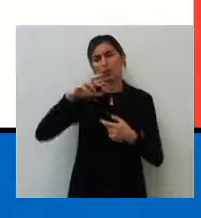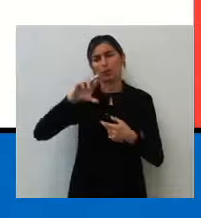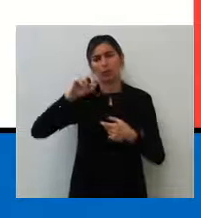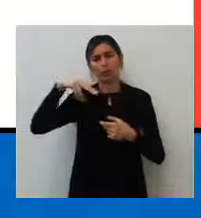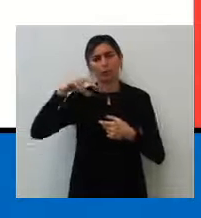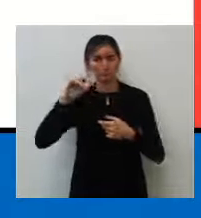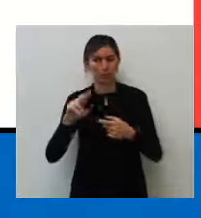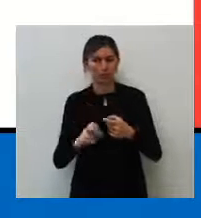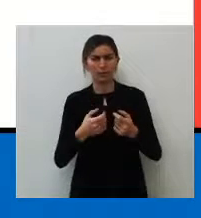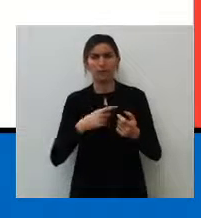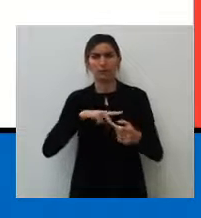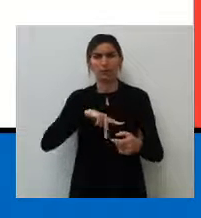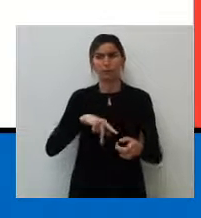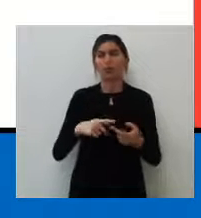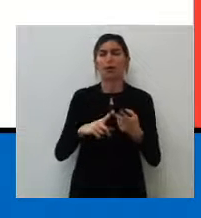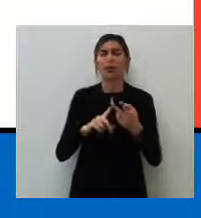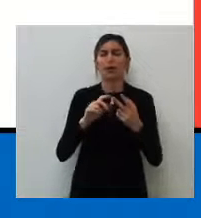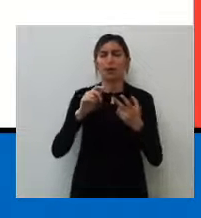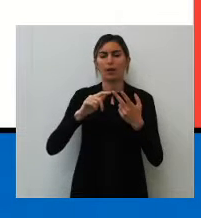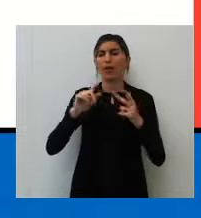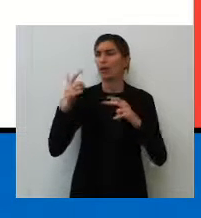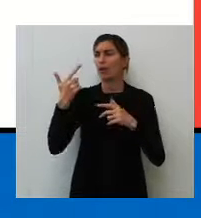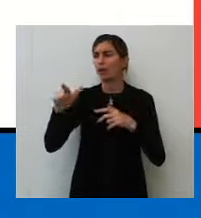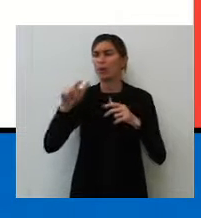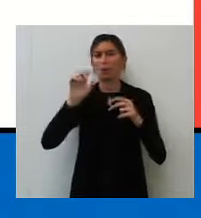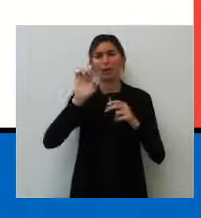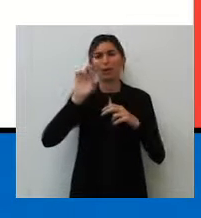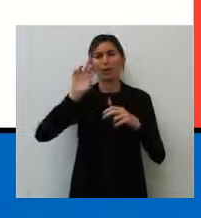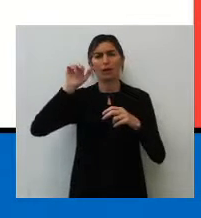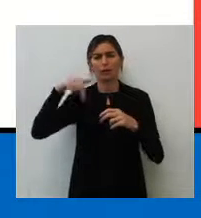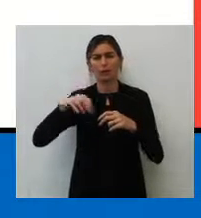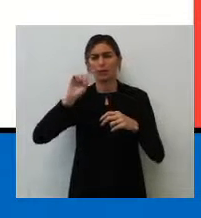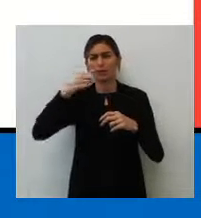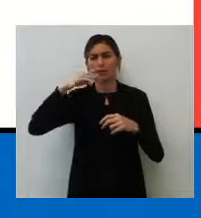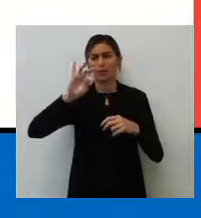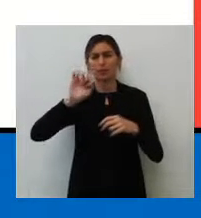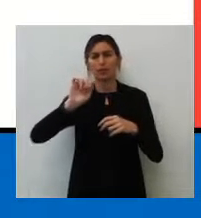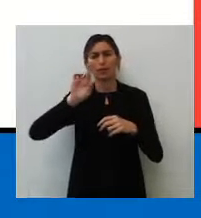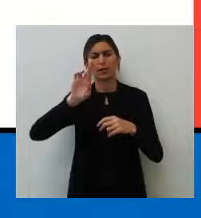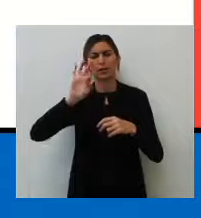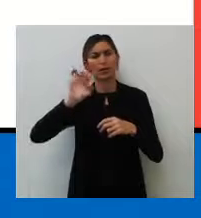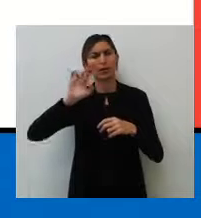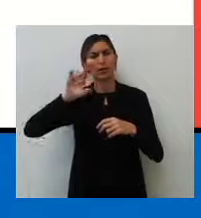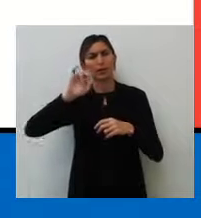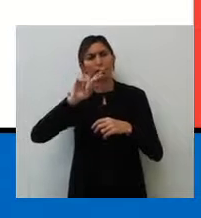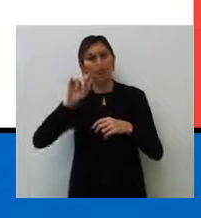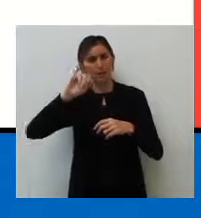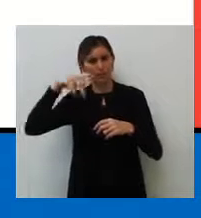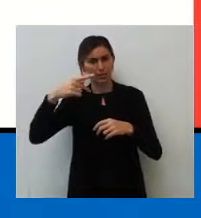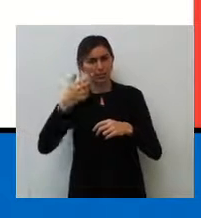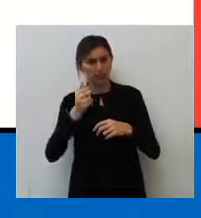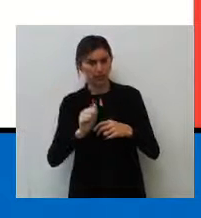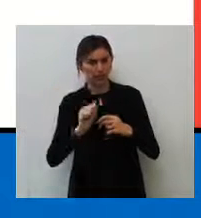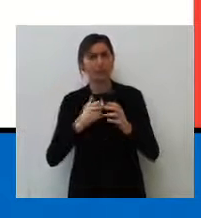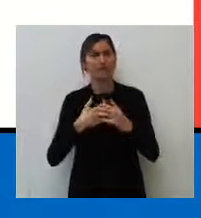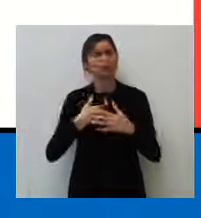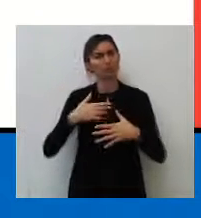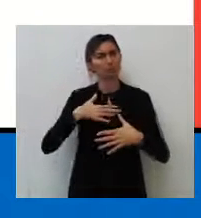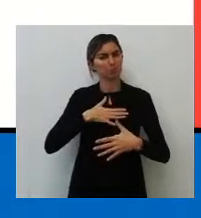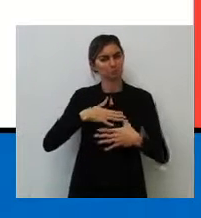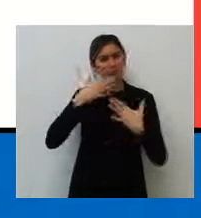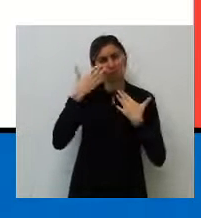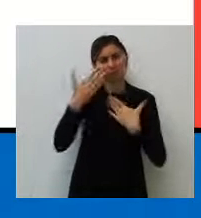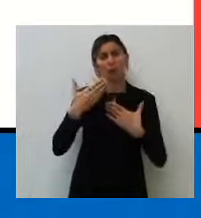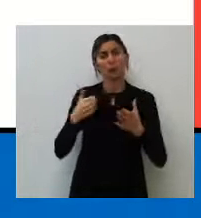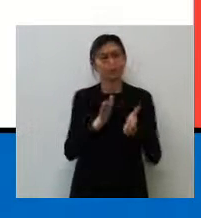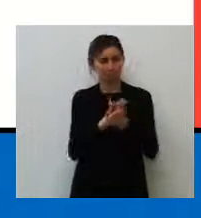aline estou a liz soares soldar em santa terezinha sua aula é muito satisfatória e proveitosa gostei obrigado